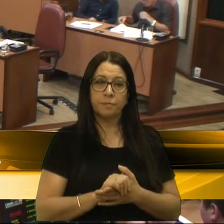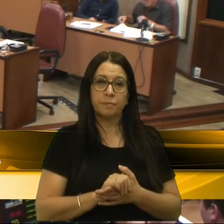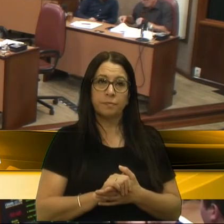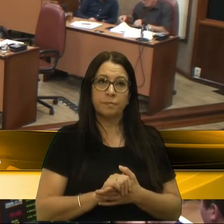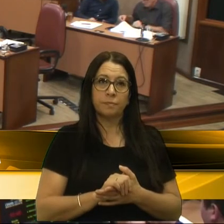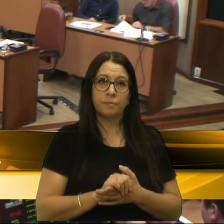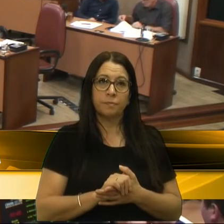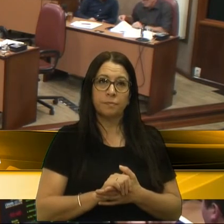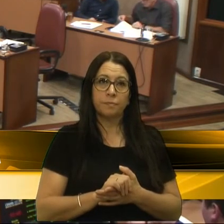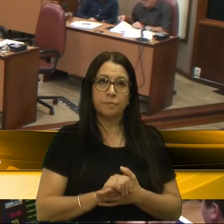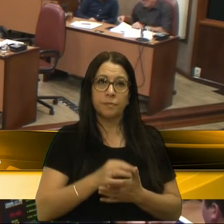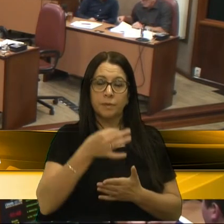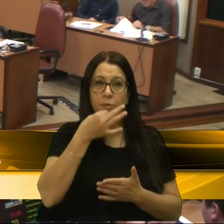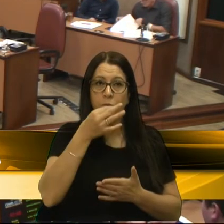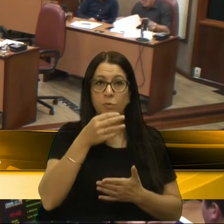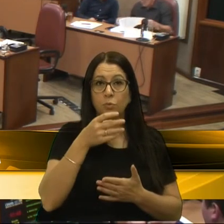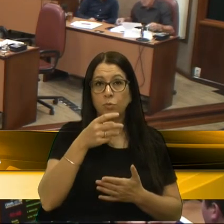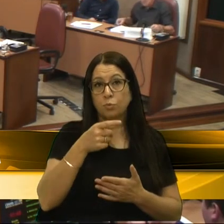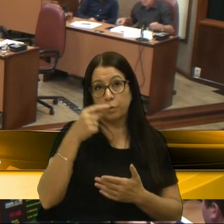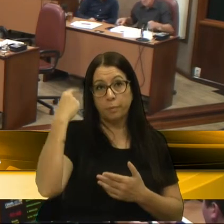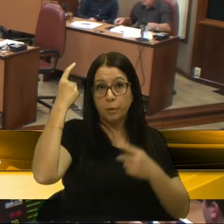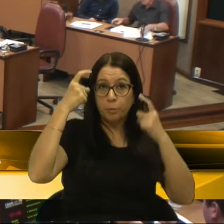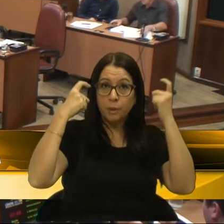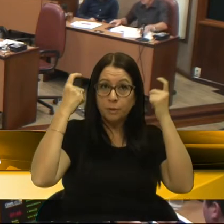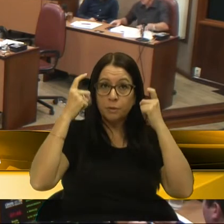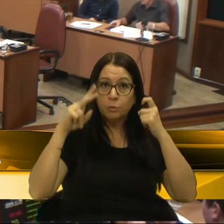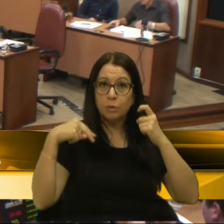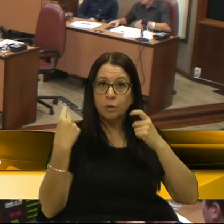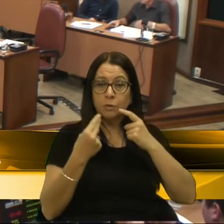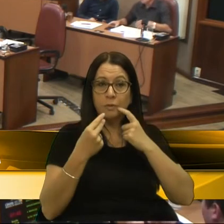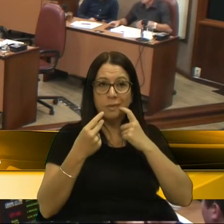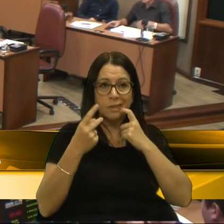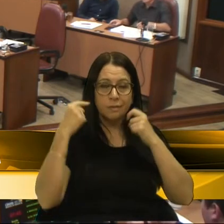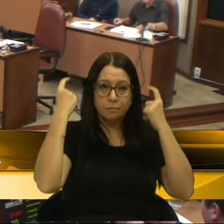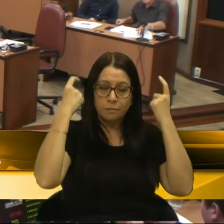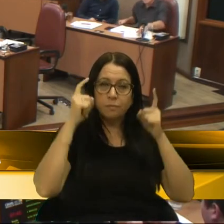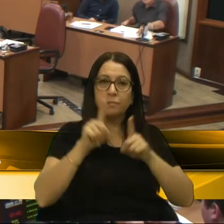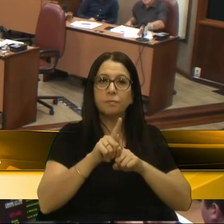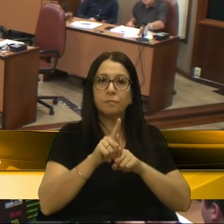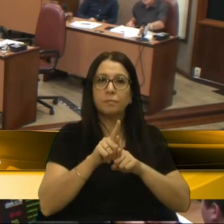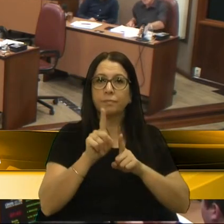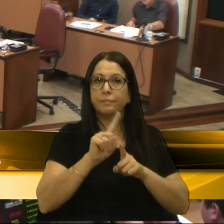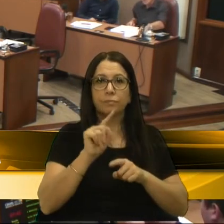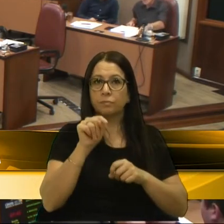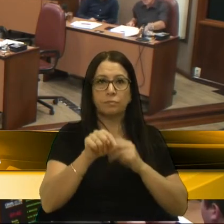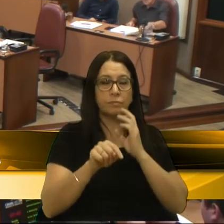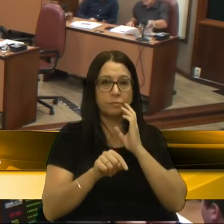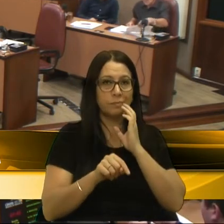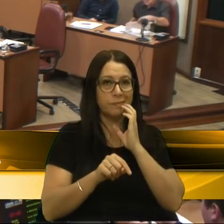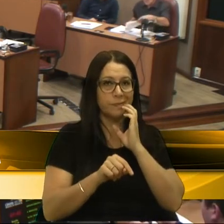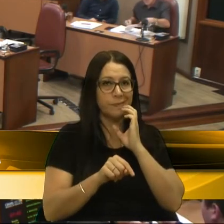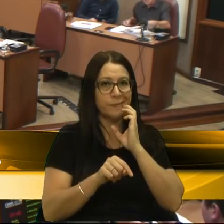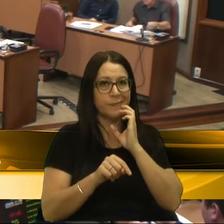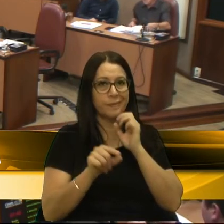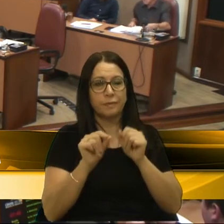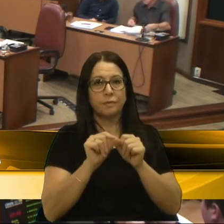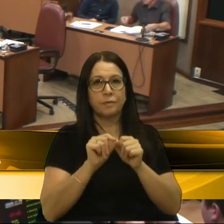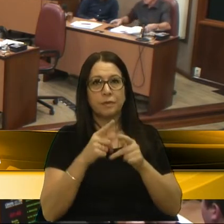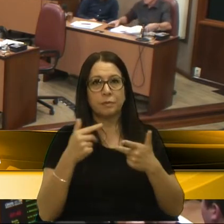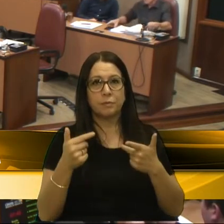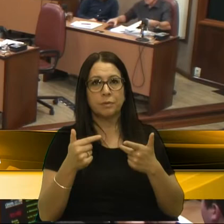a sua preocupação, que também a nossa preocupação. Nós não estamos aqui fazendo nenhum ato